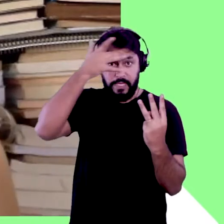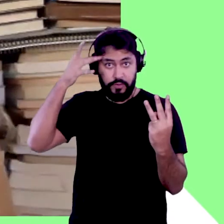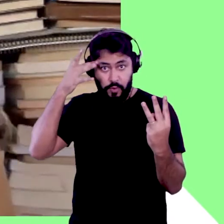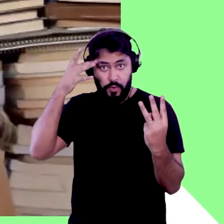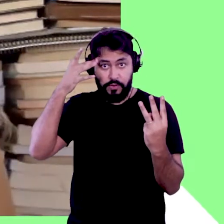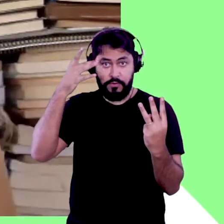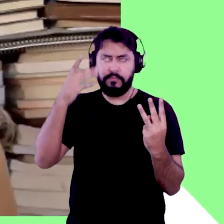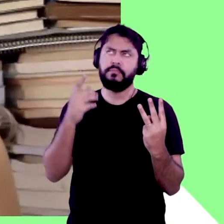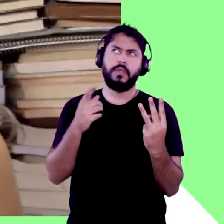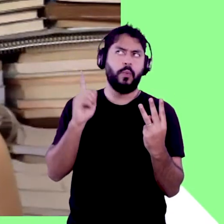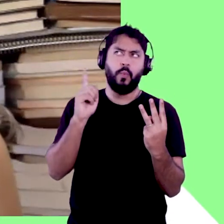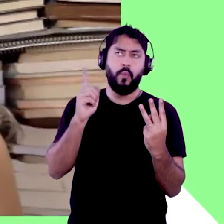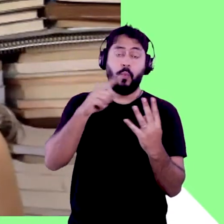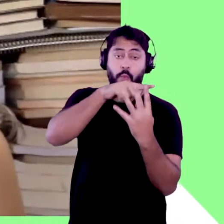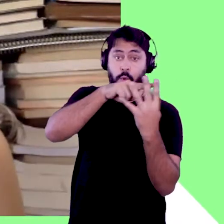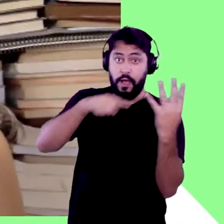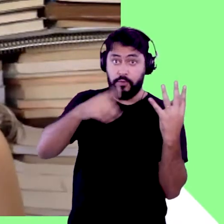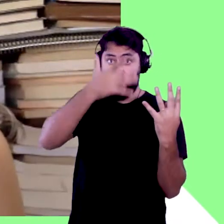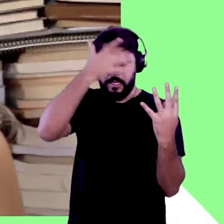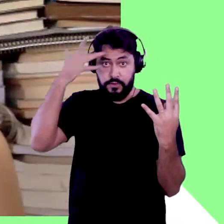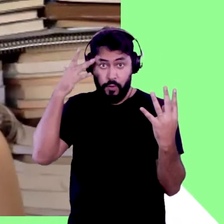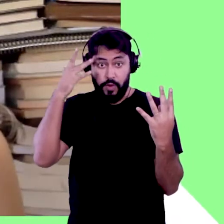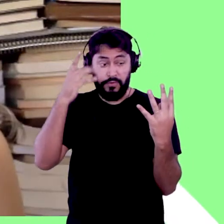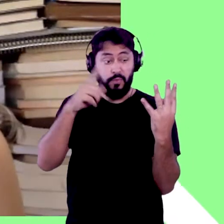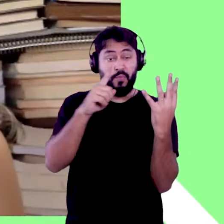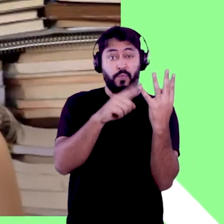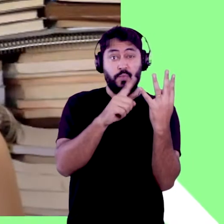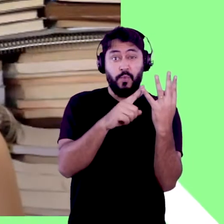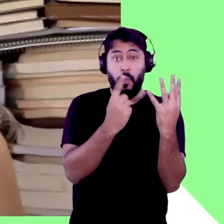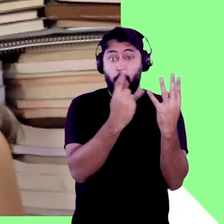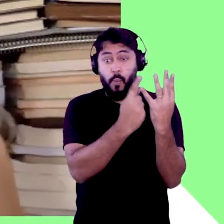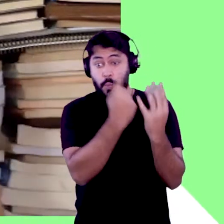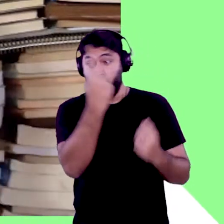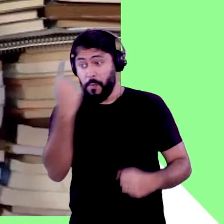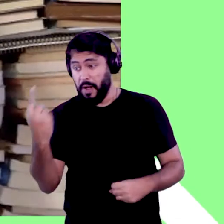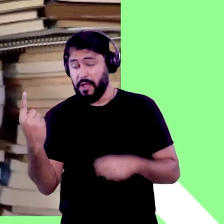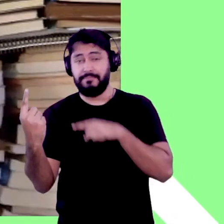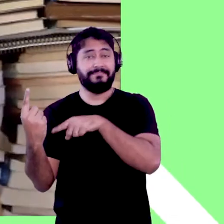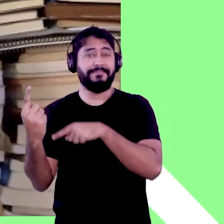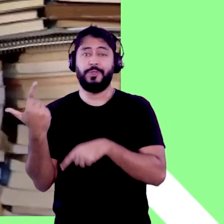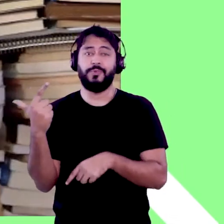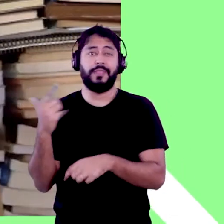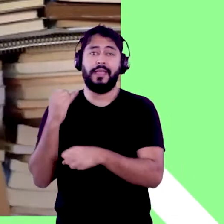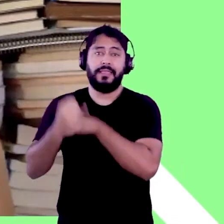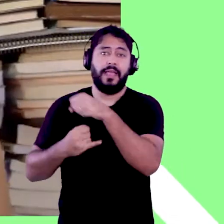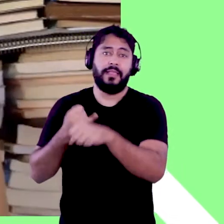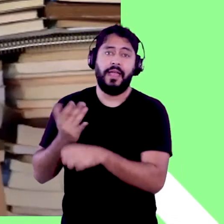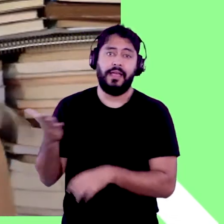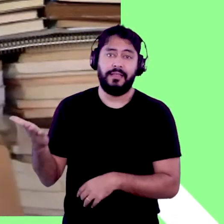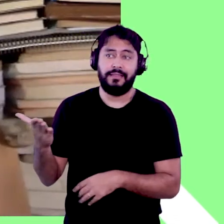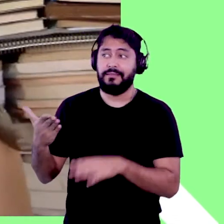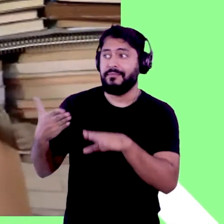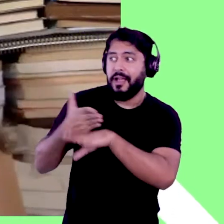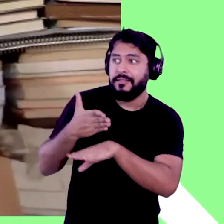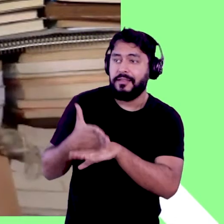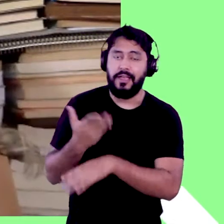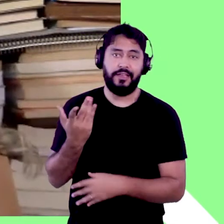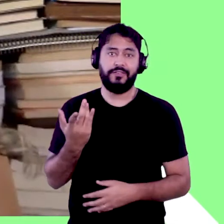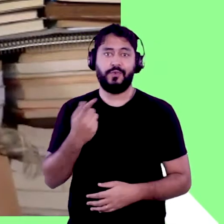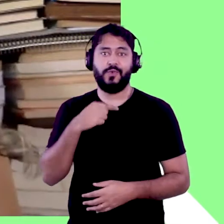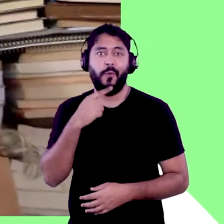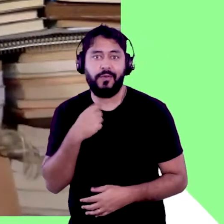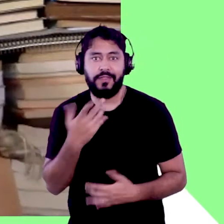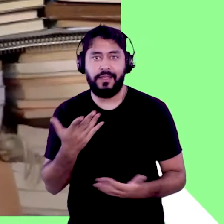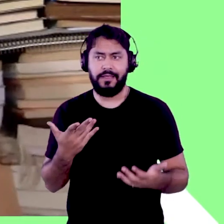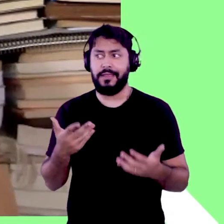não, 1 em cada 4 pessoas não tem o acesso à internet, né, não tem acesso a isso, né, que a gente está